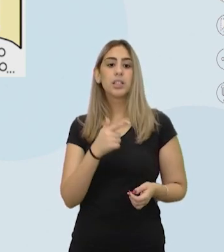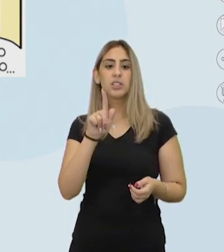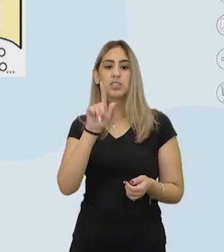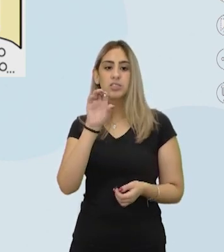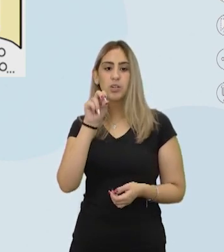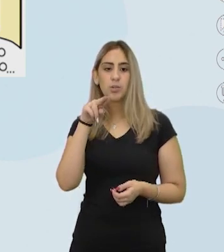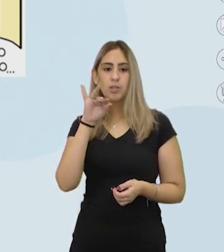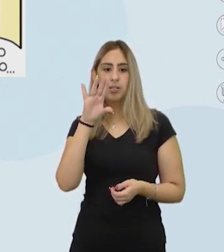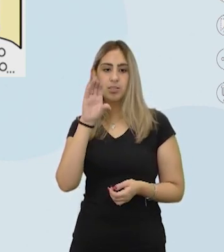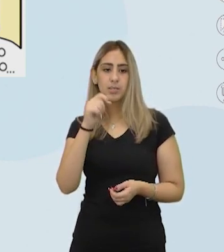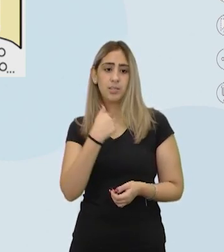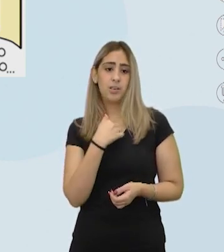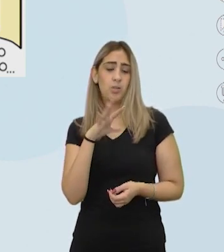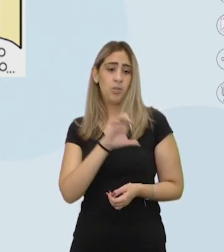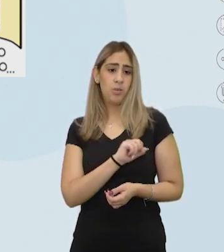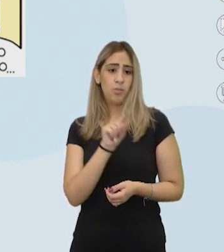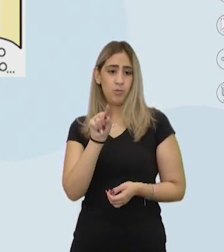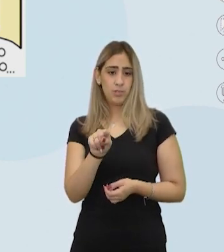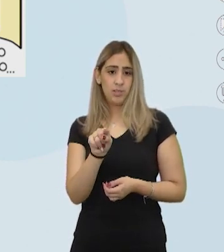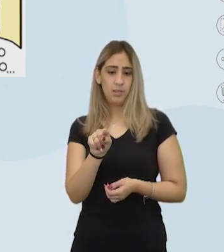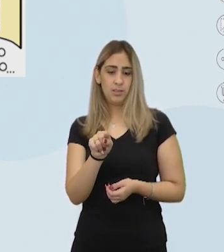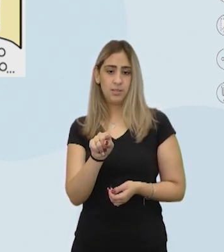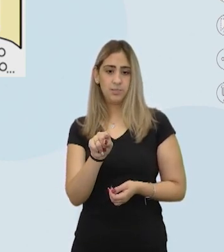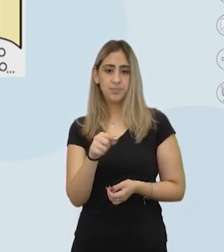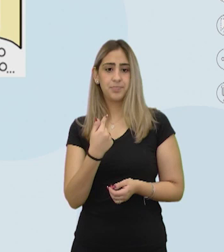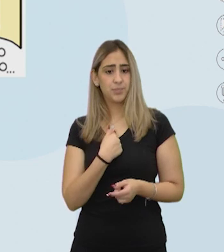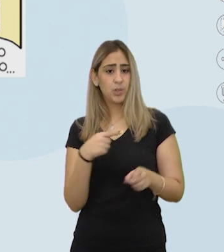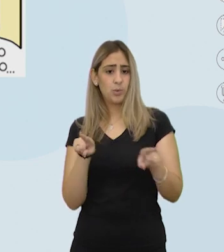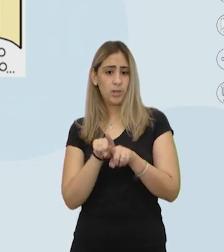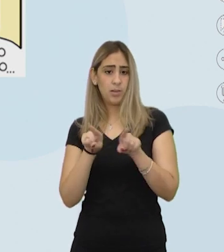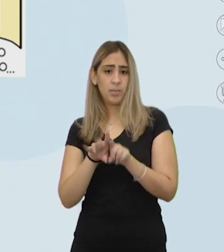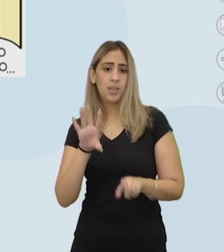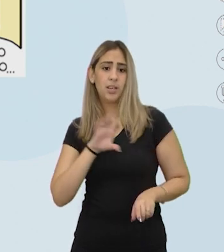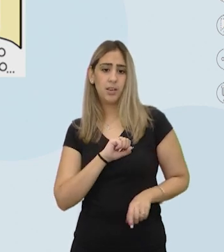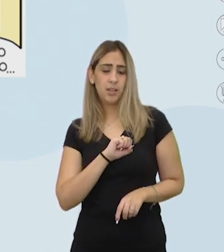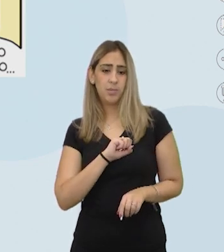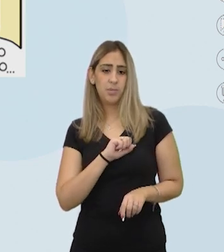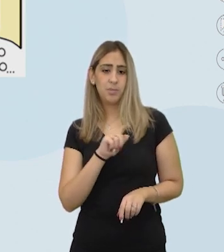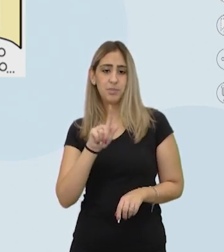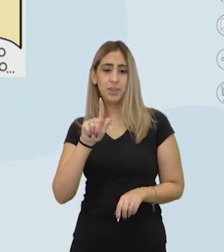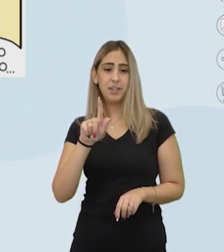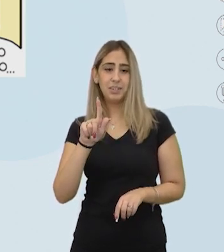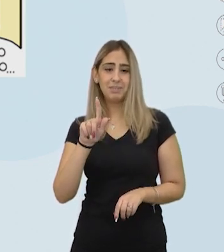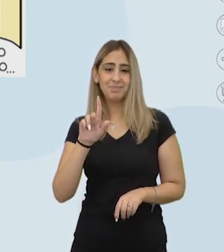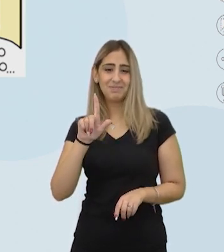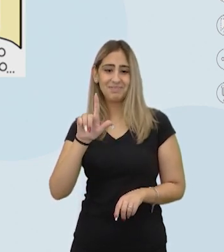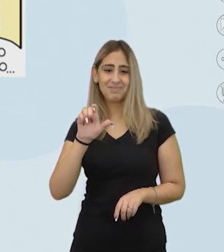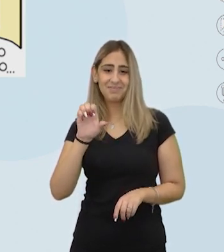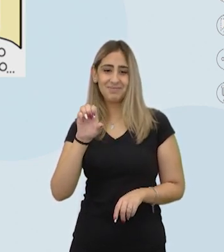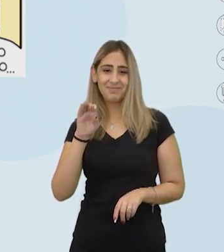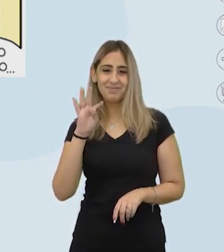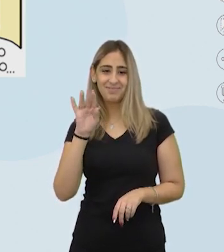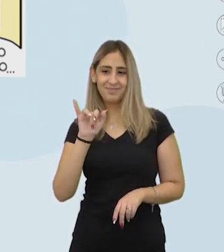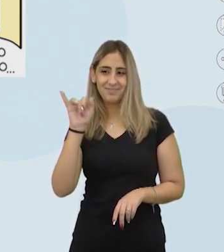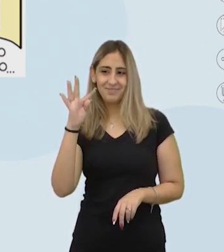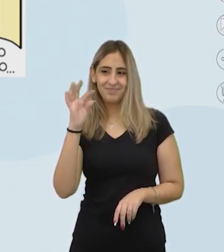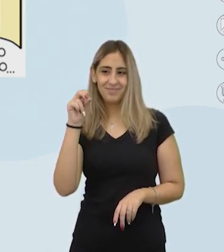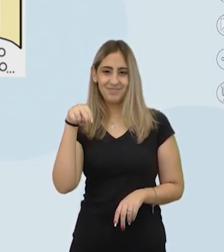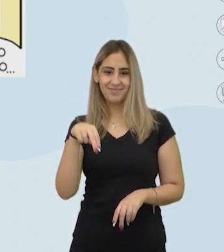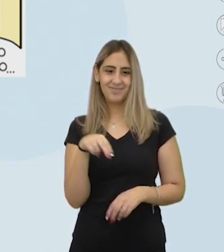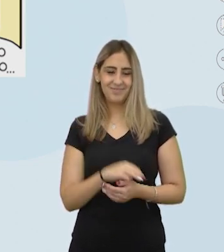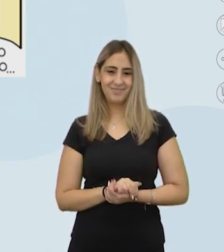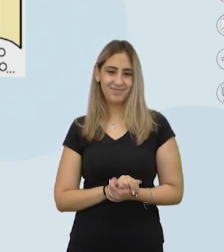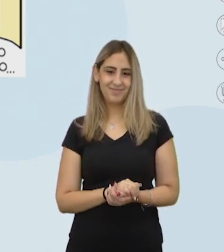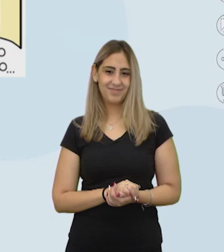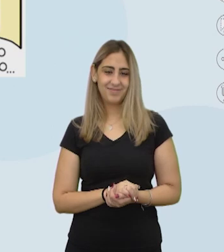amo, né? Primeiro quadrinho, do Bichinhos de Jardim. Eu também te amo, Gleiton. É Gleiton, não é Cleiton, viu? É Gleiton.